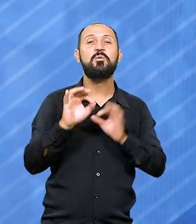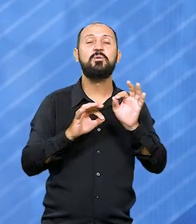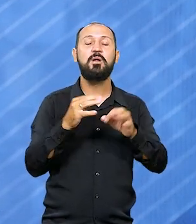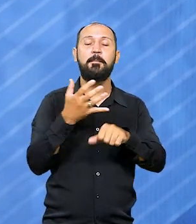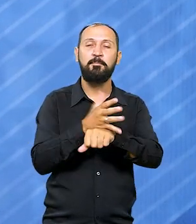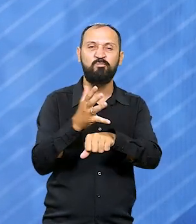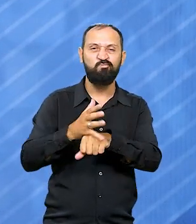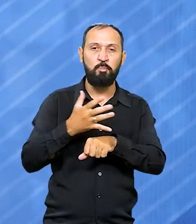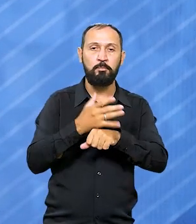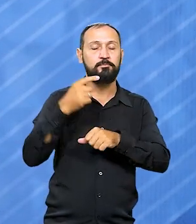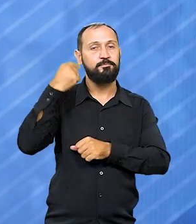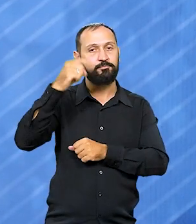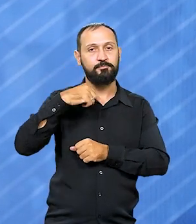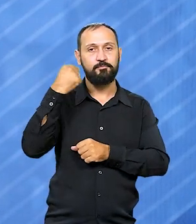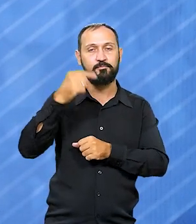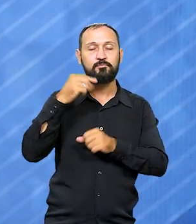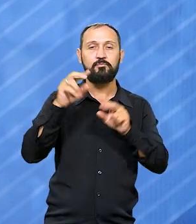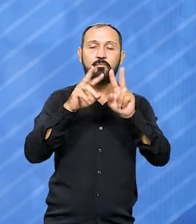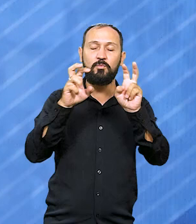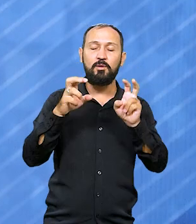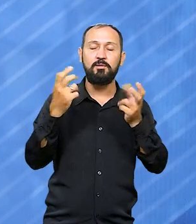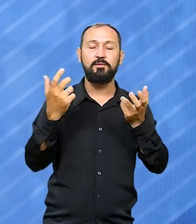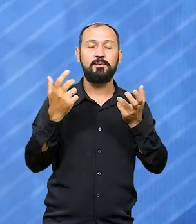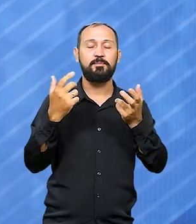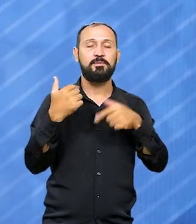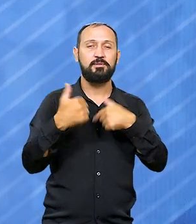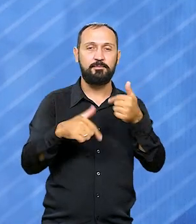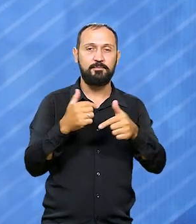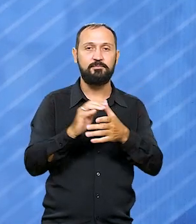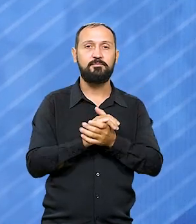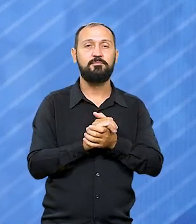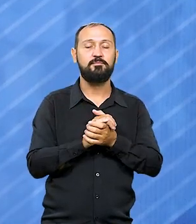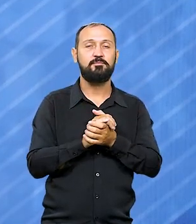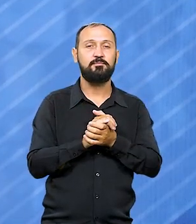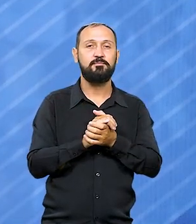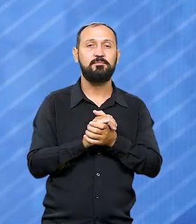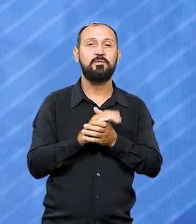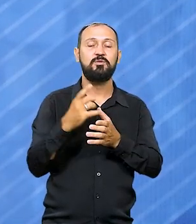buscando melhorias para a advocacia sul-mato-grossense da área trabalhista.